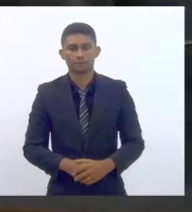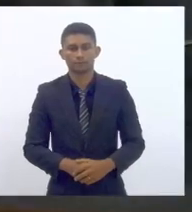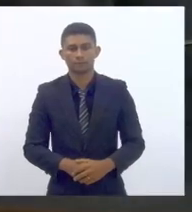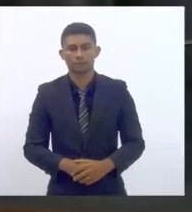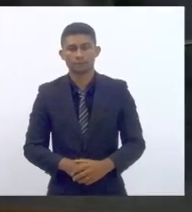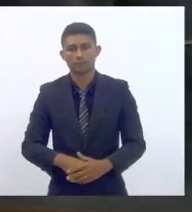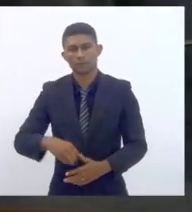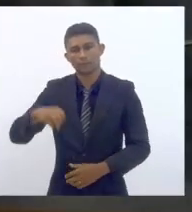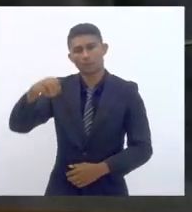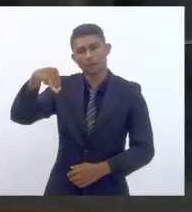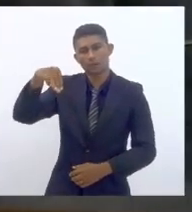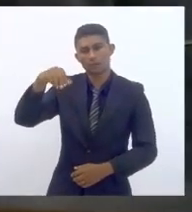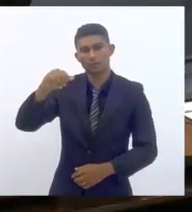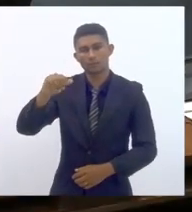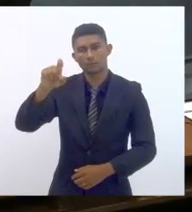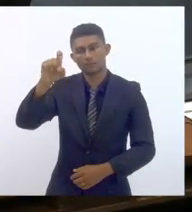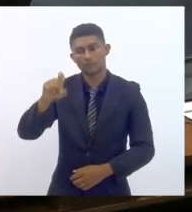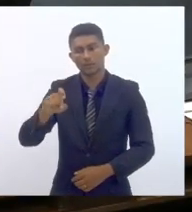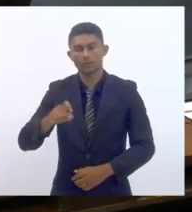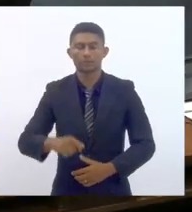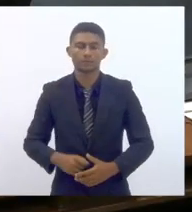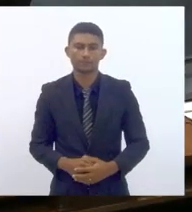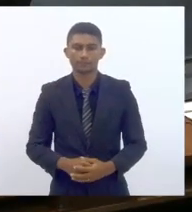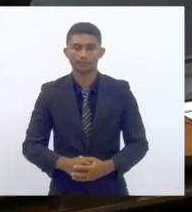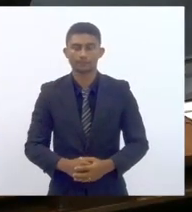Deputado Max Lemos.